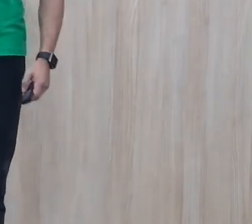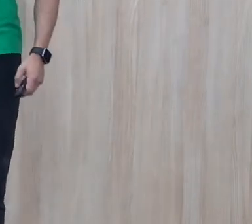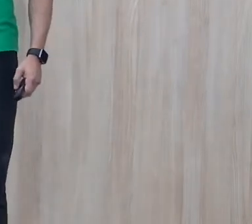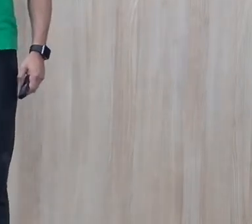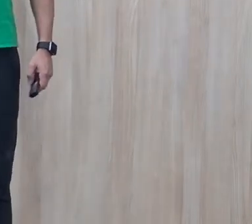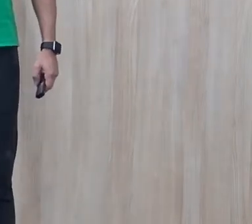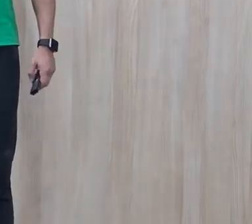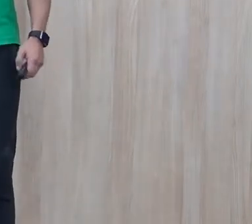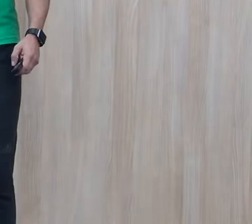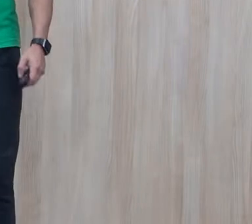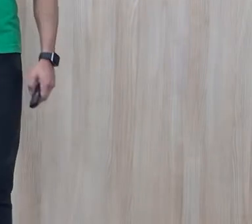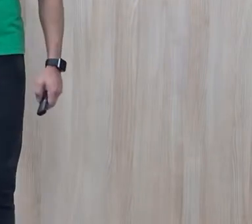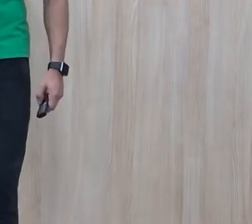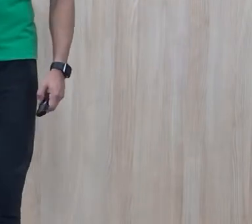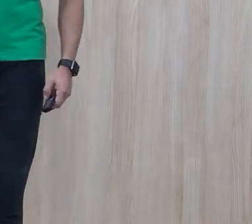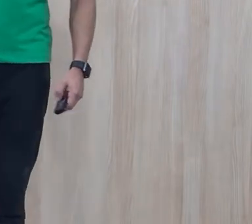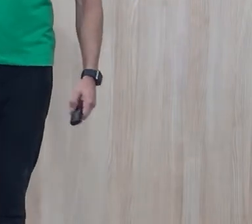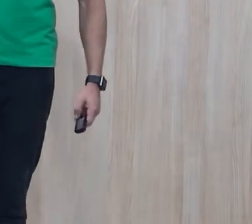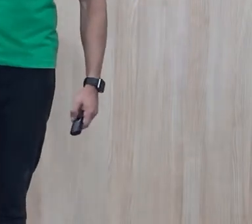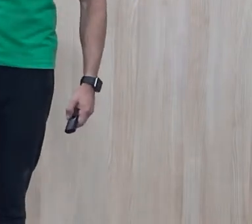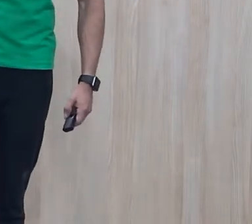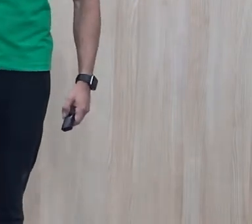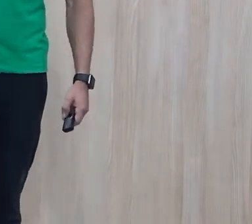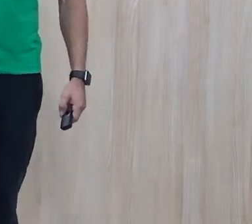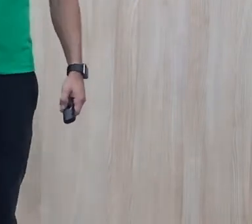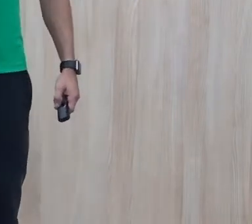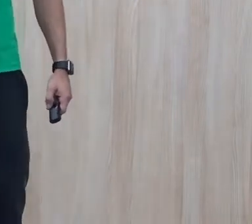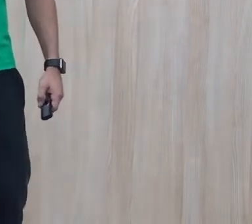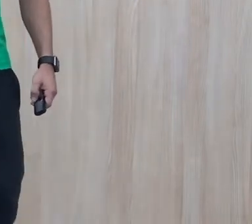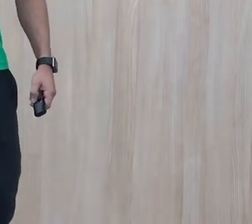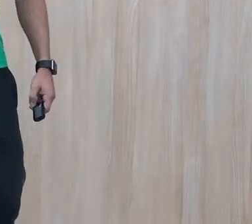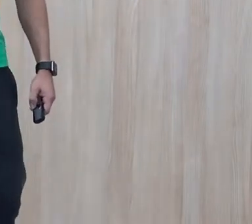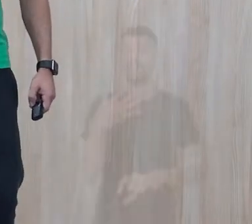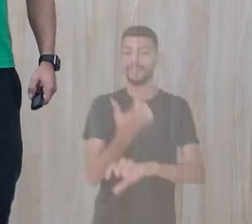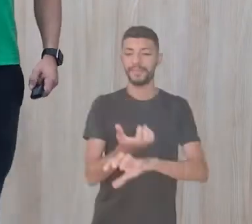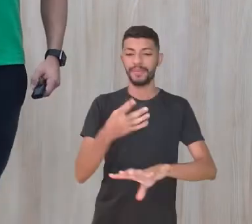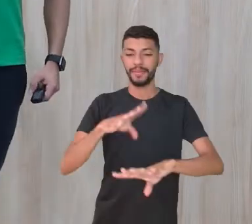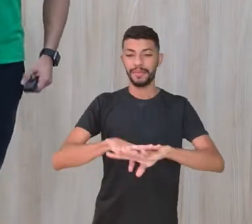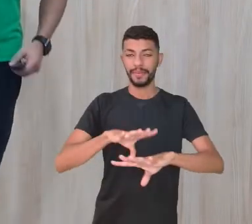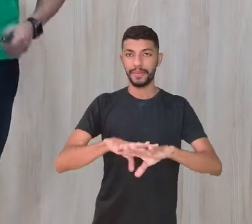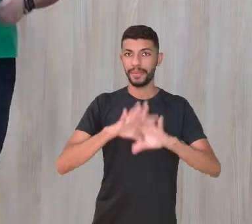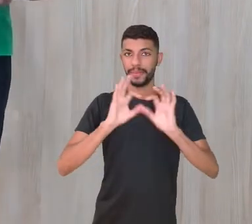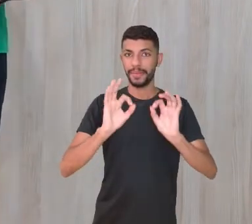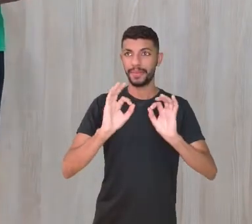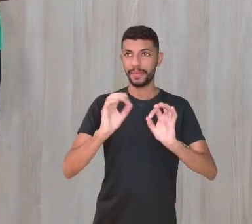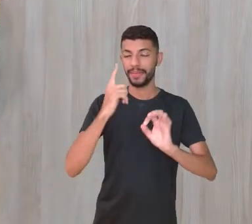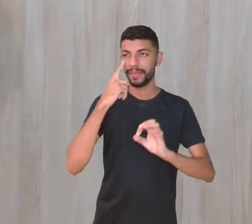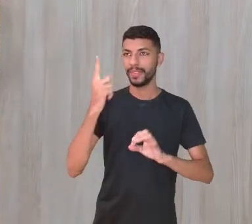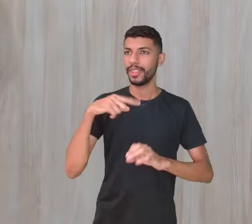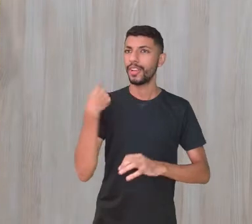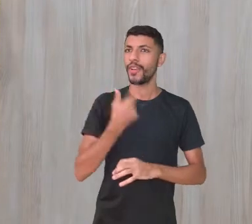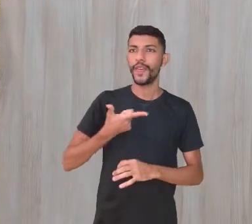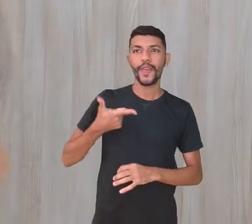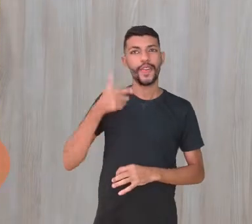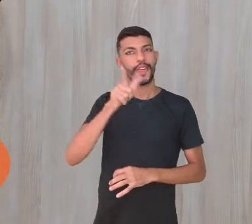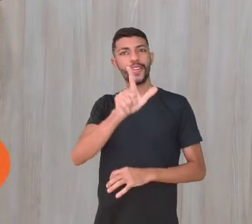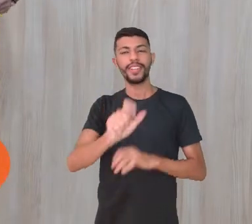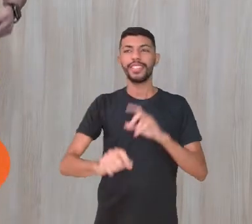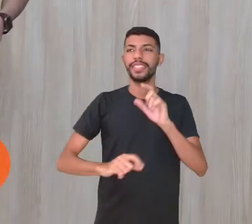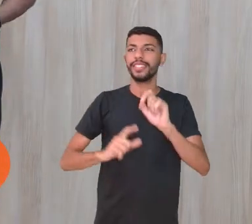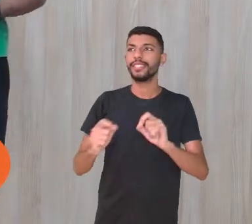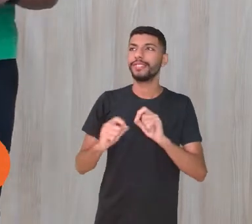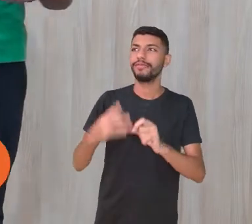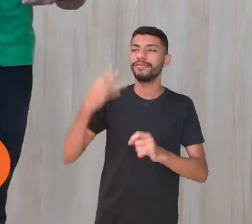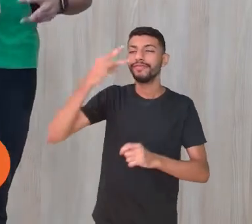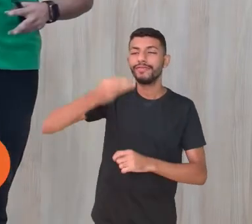Então, hoje nós vamos dar continuidade à nossa aula de matemática aí, beleza? Para que a gente consiga aí